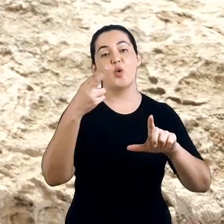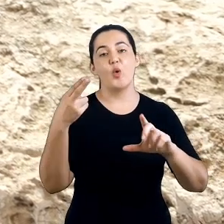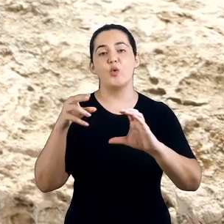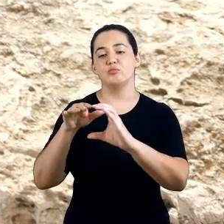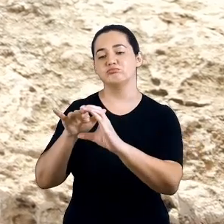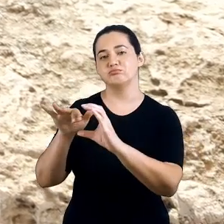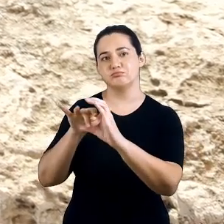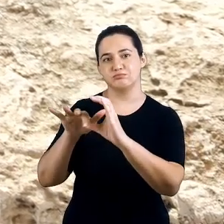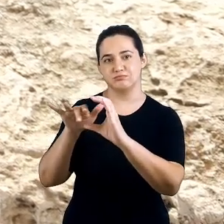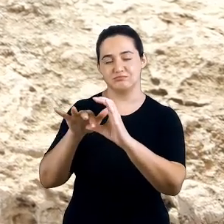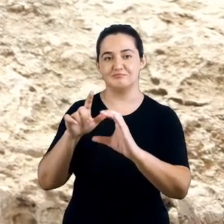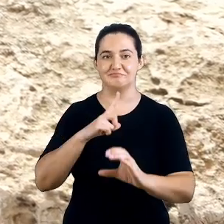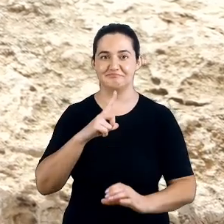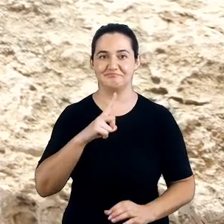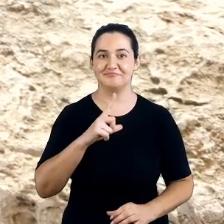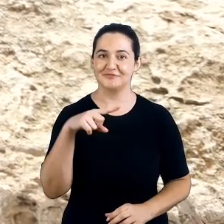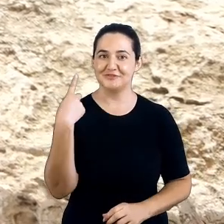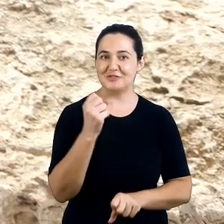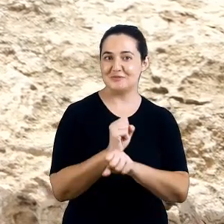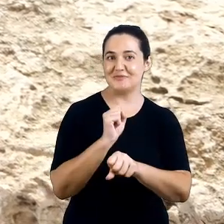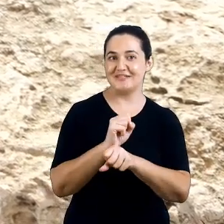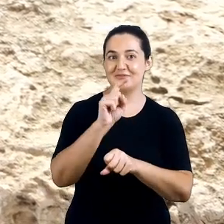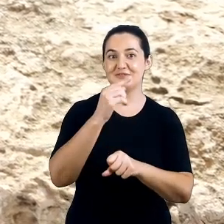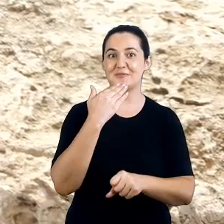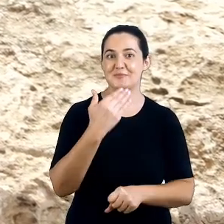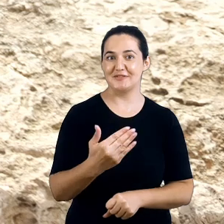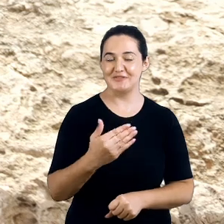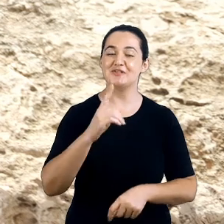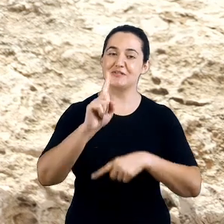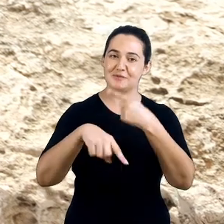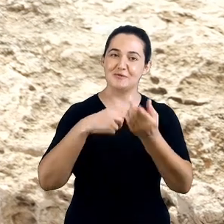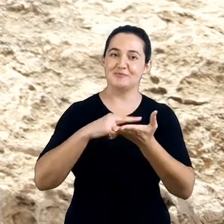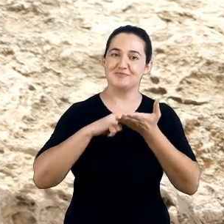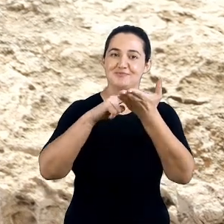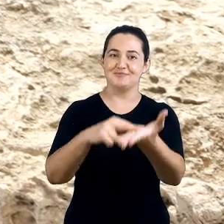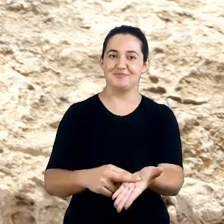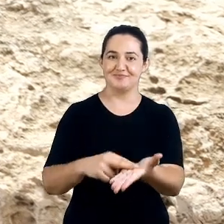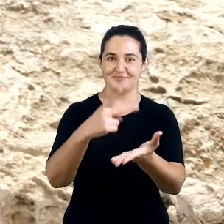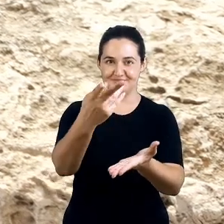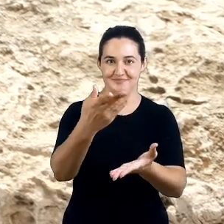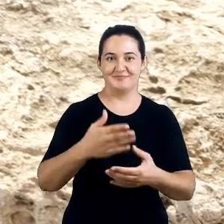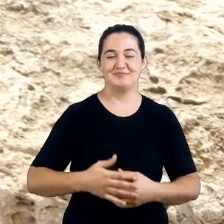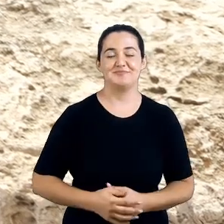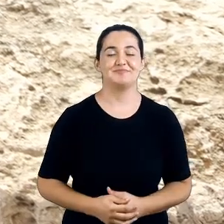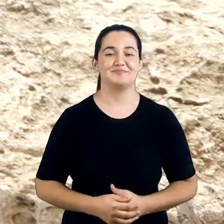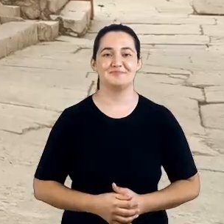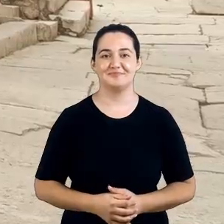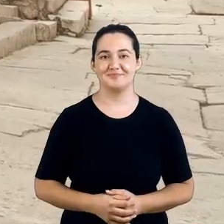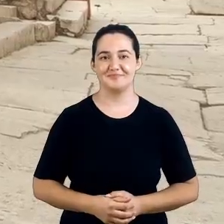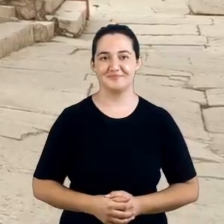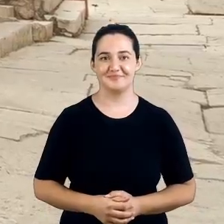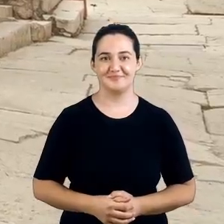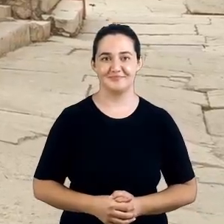biblia.com.br ou o QR Code que aparece aí. Nós aguardamos a sua mensagem e vamos mandar o Guia de Estudos para você.